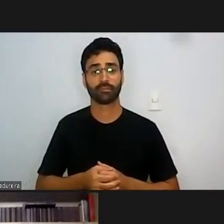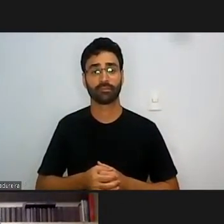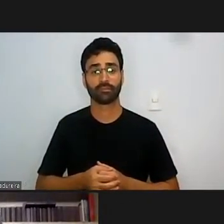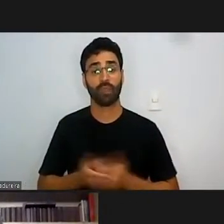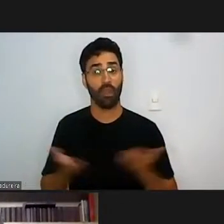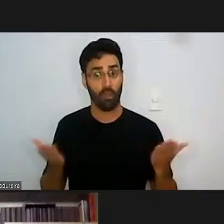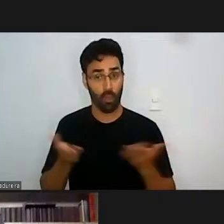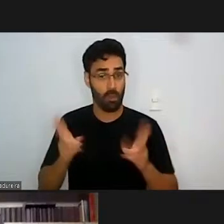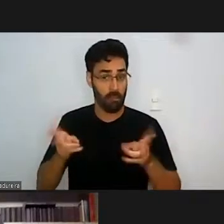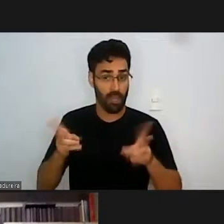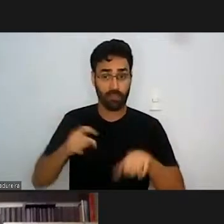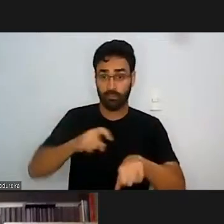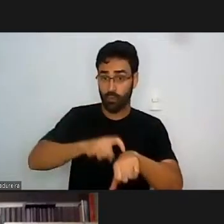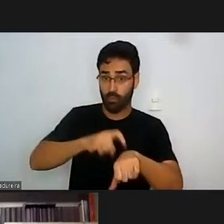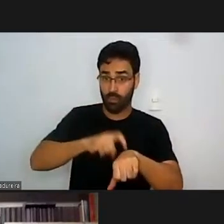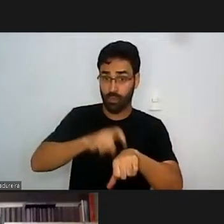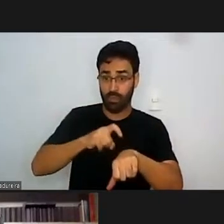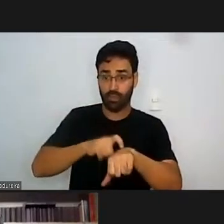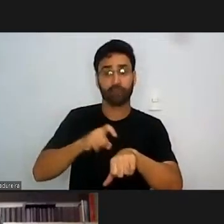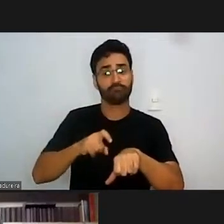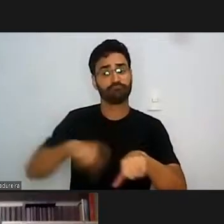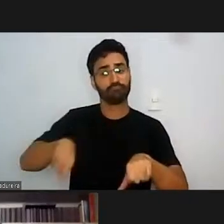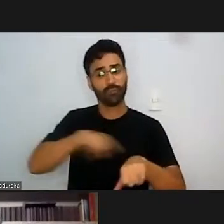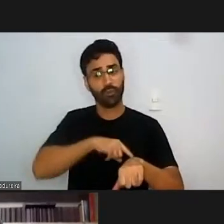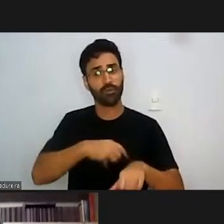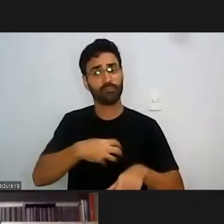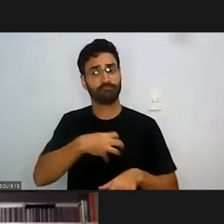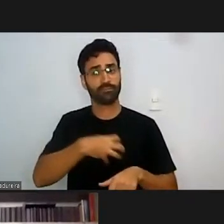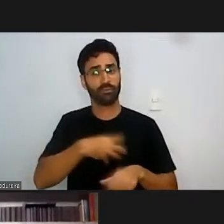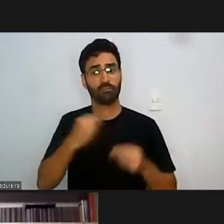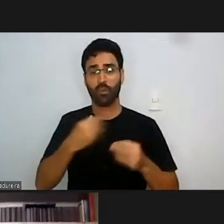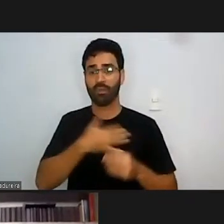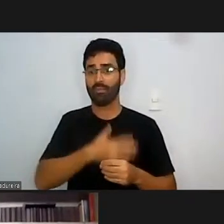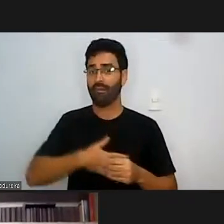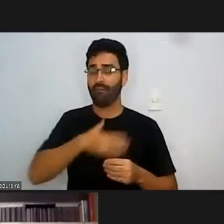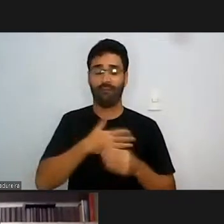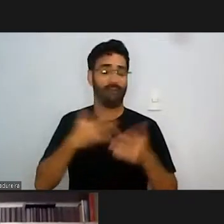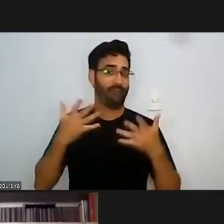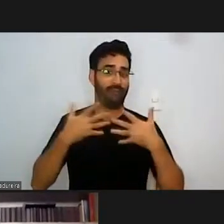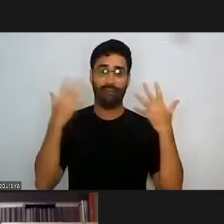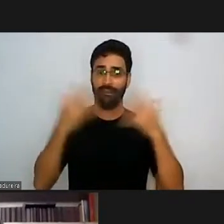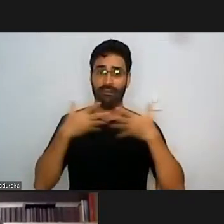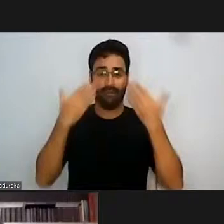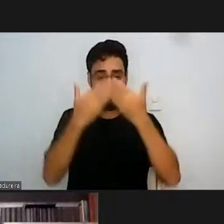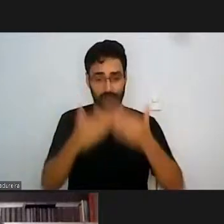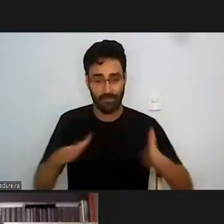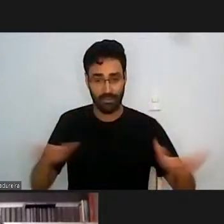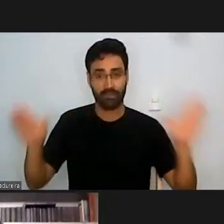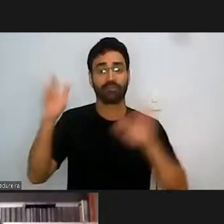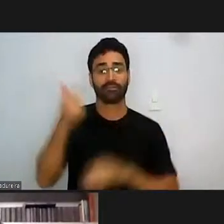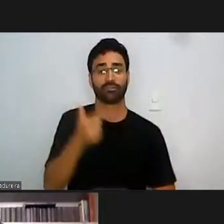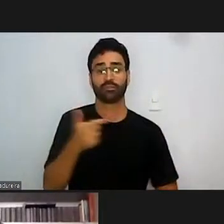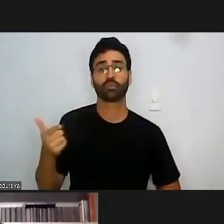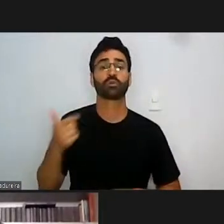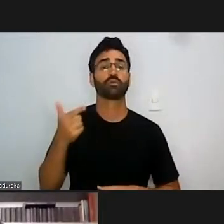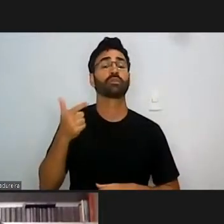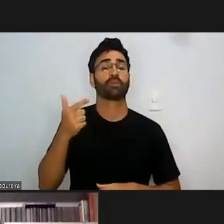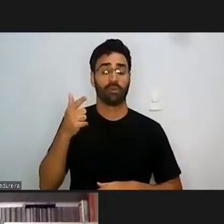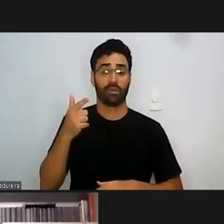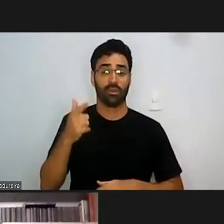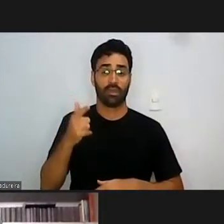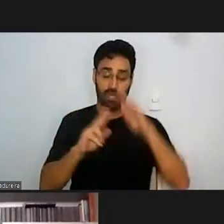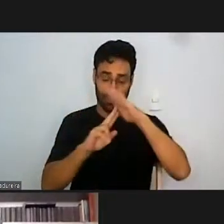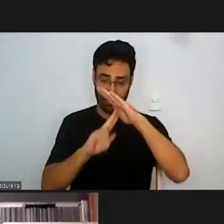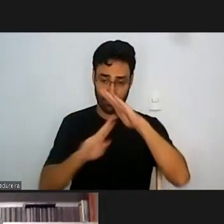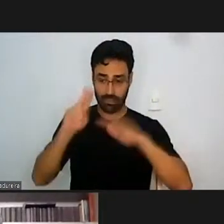dessa situação, é com muita alegria que abrimos a 20ª Semana Universitária da Universidade de Brasília,